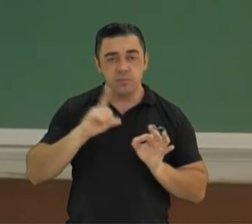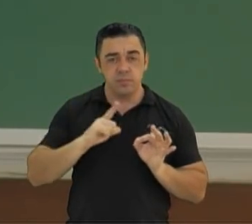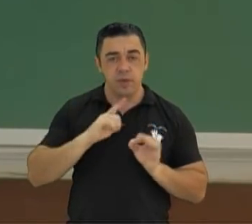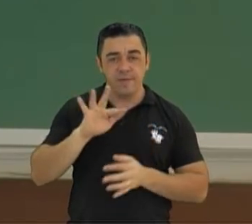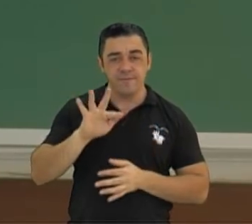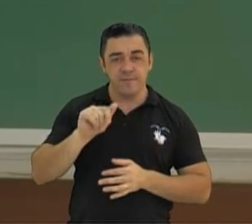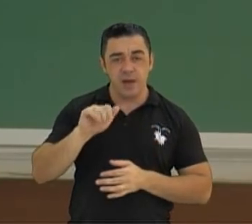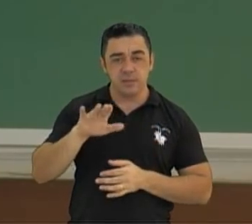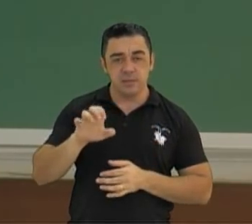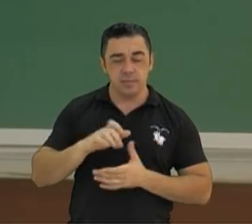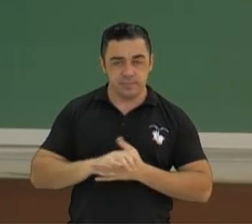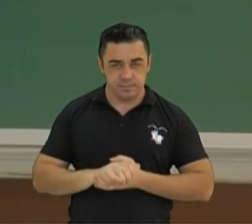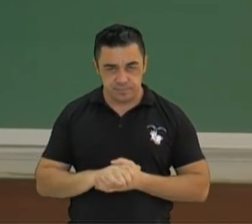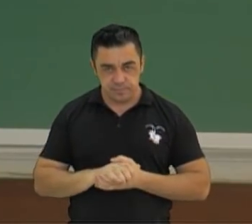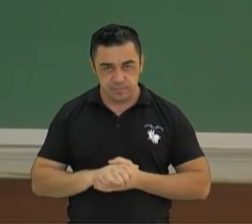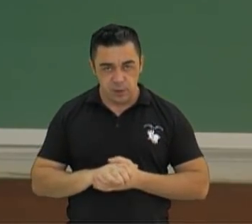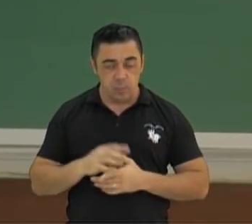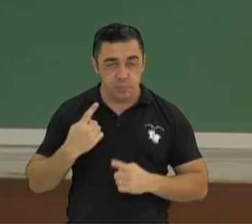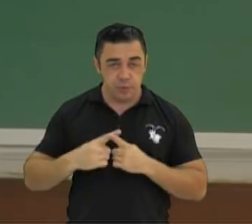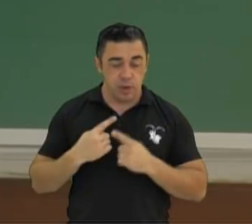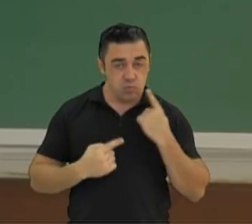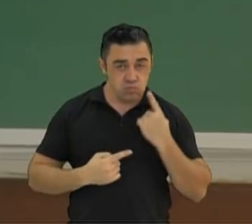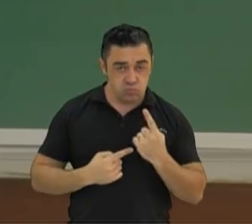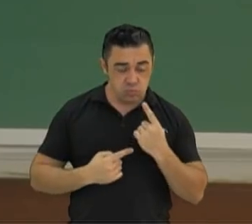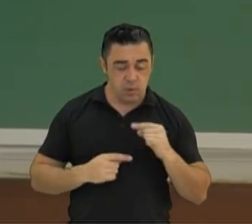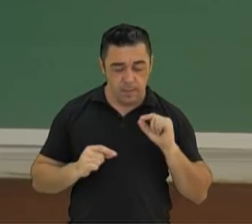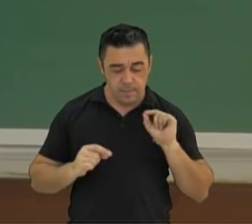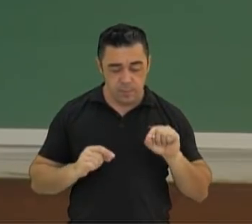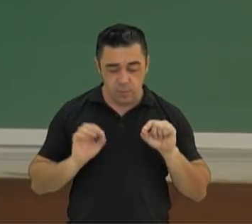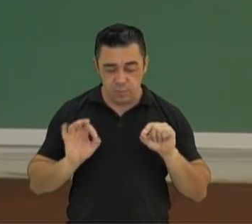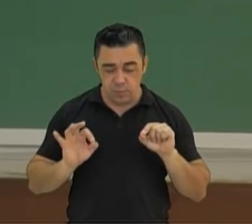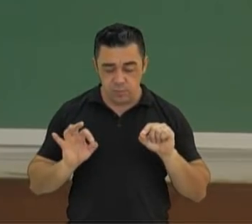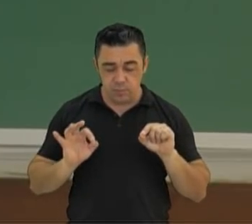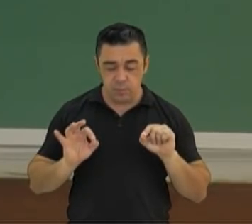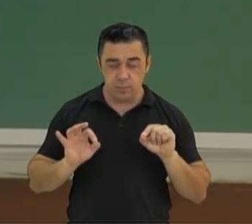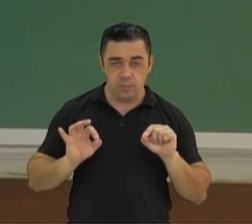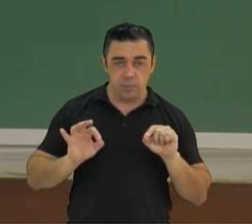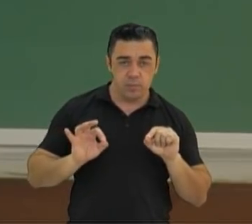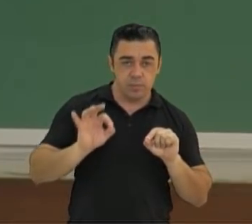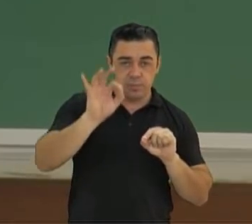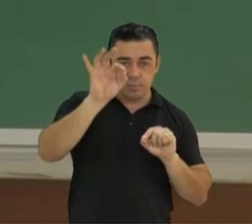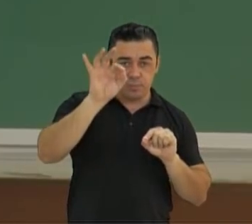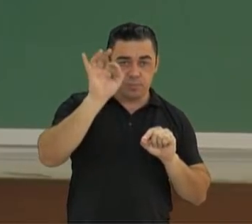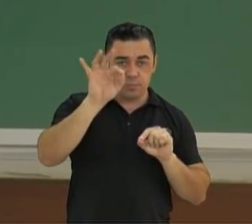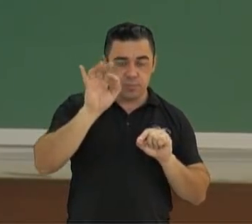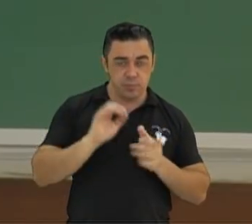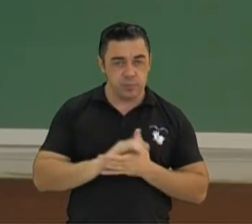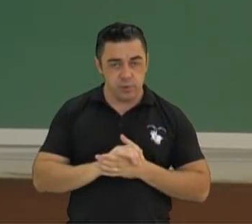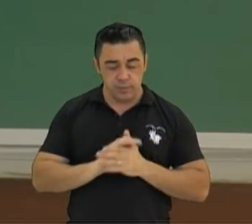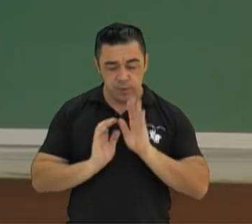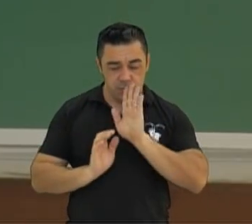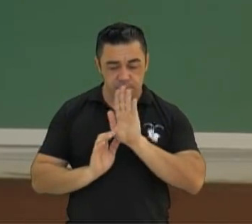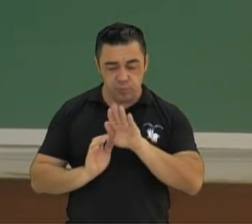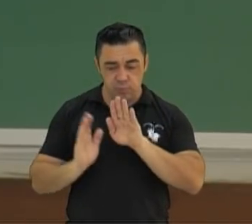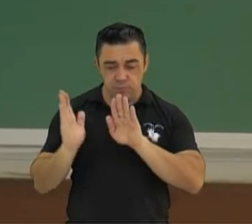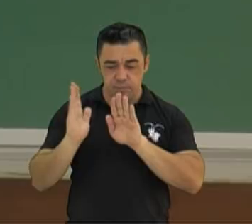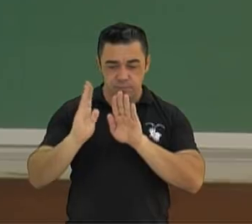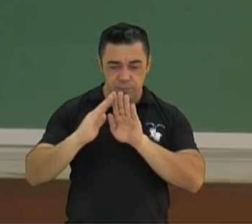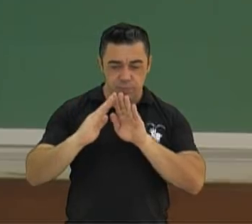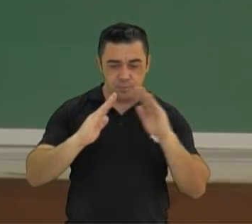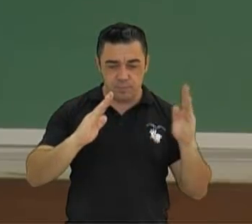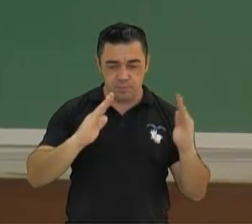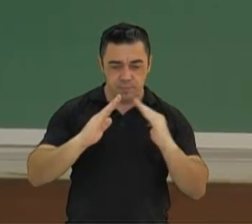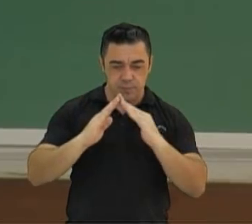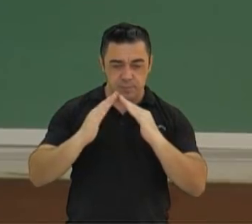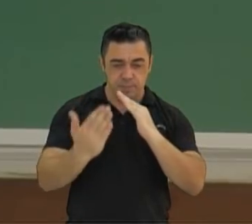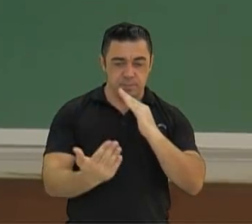ponta, 4 vão ser na base, que vão gerar 4 faces laterais. Olha quanta dica,